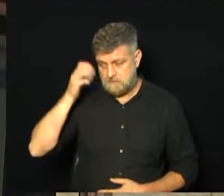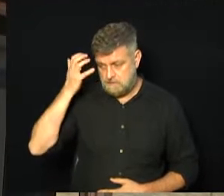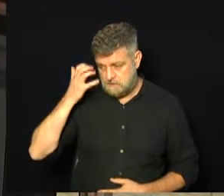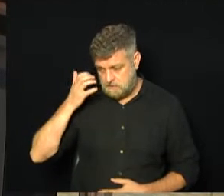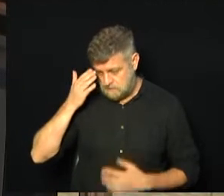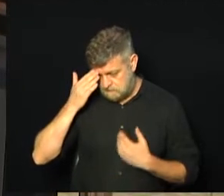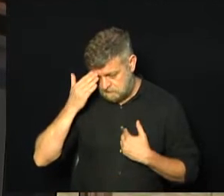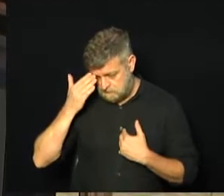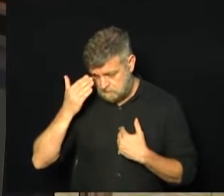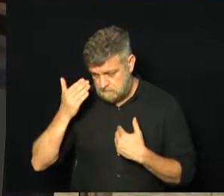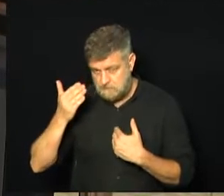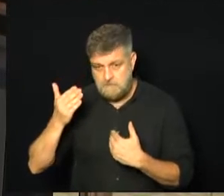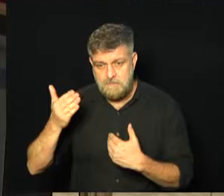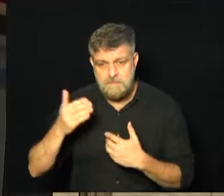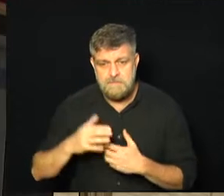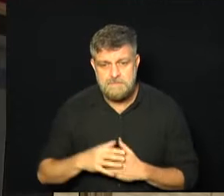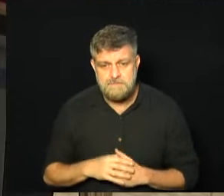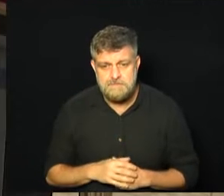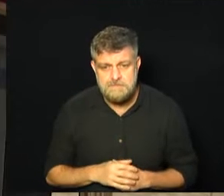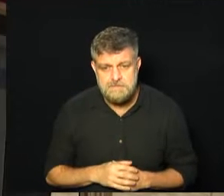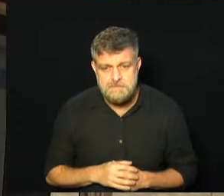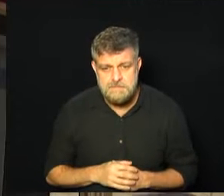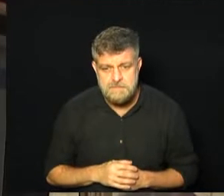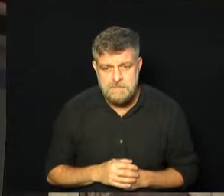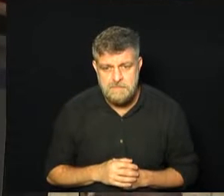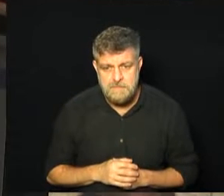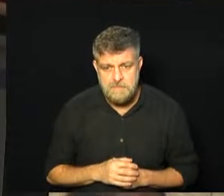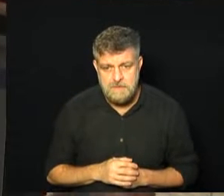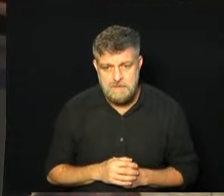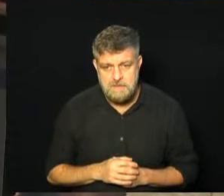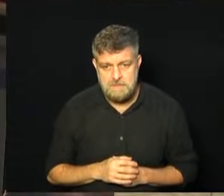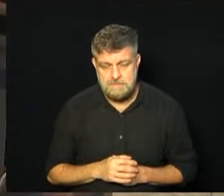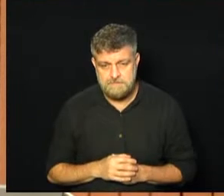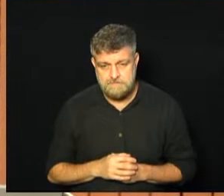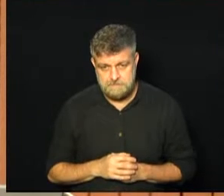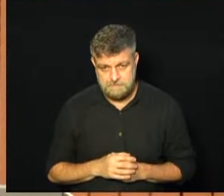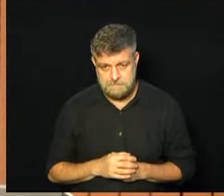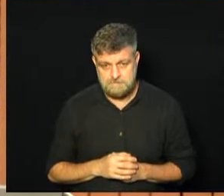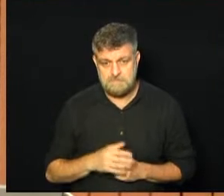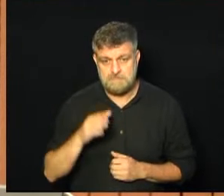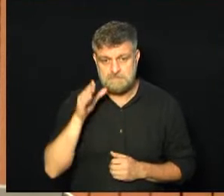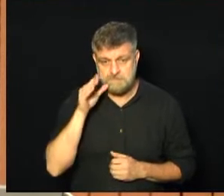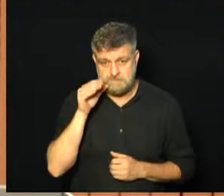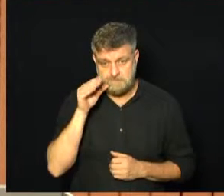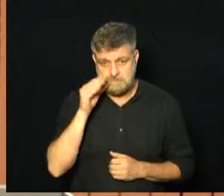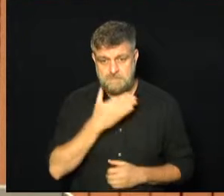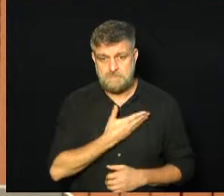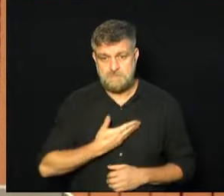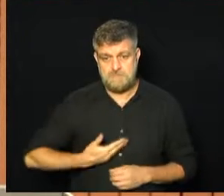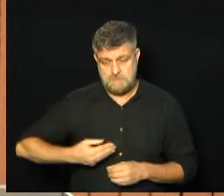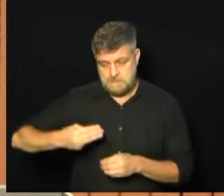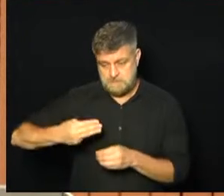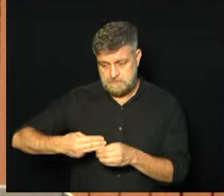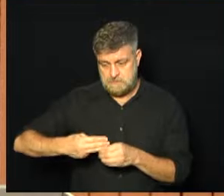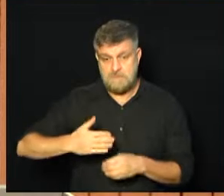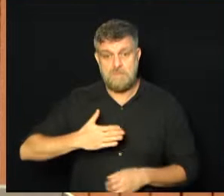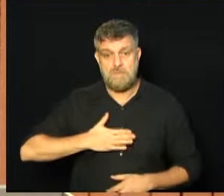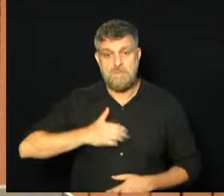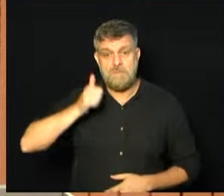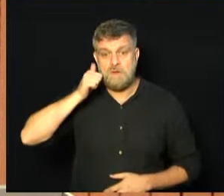que eu conheço das lutas comuns como servidor municipal. A minha esposa,